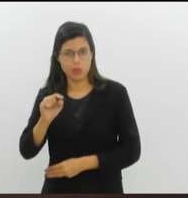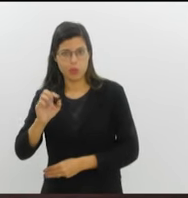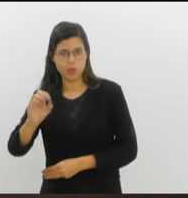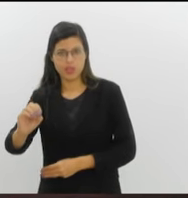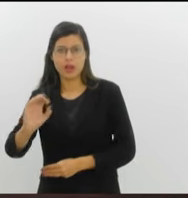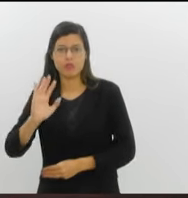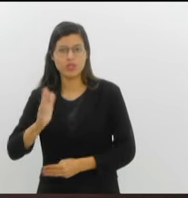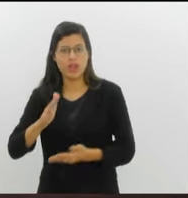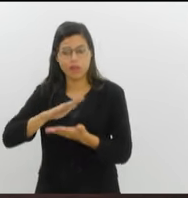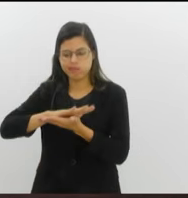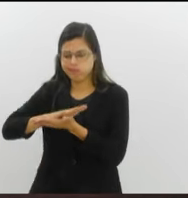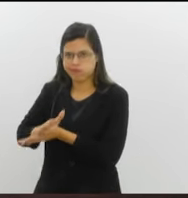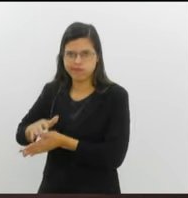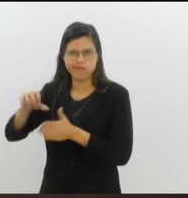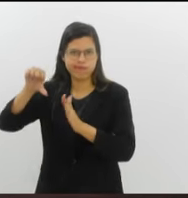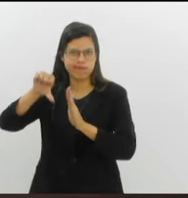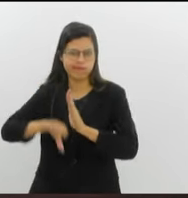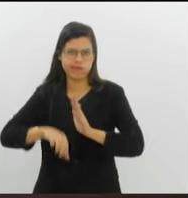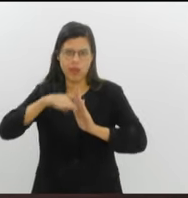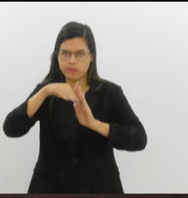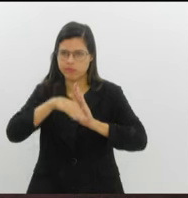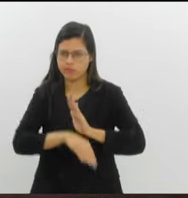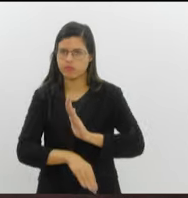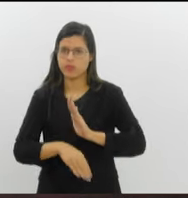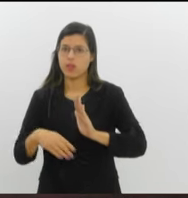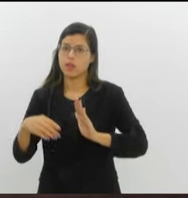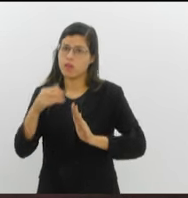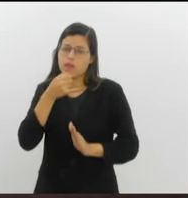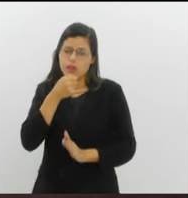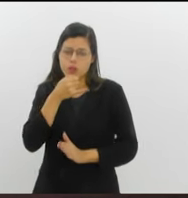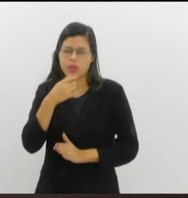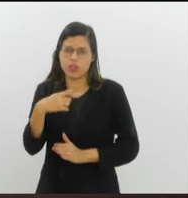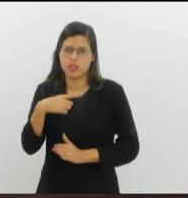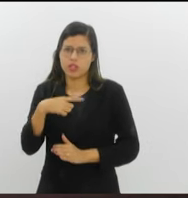gente, infelizmente, ainda tem mais 2 anos.